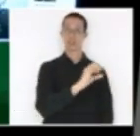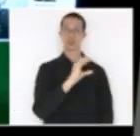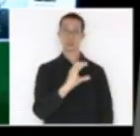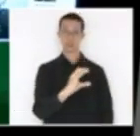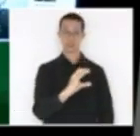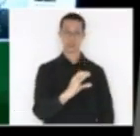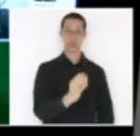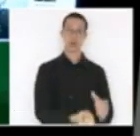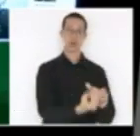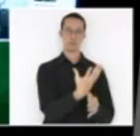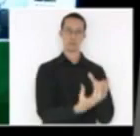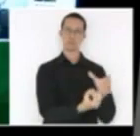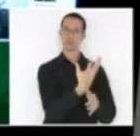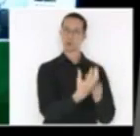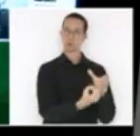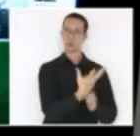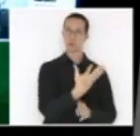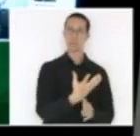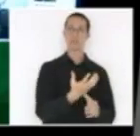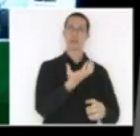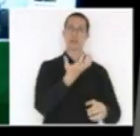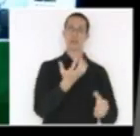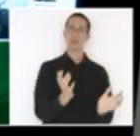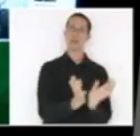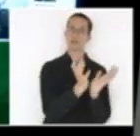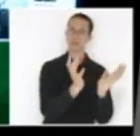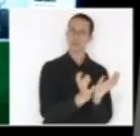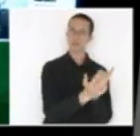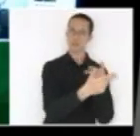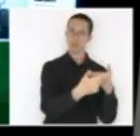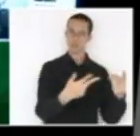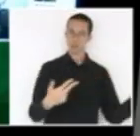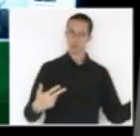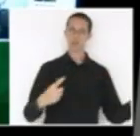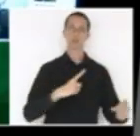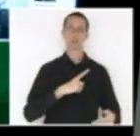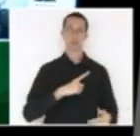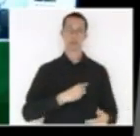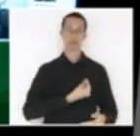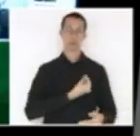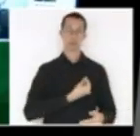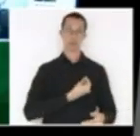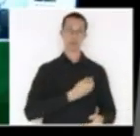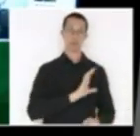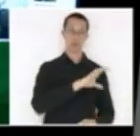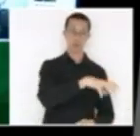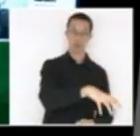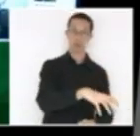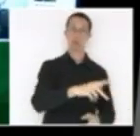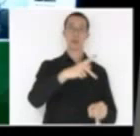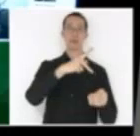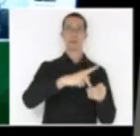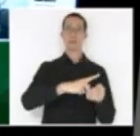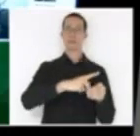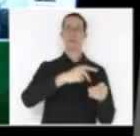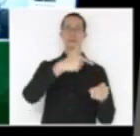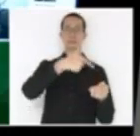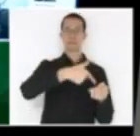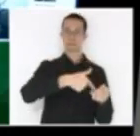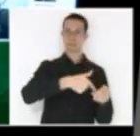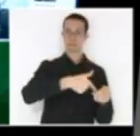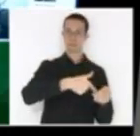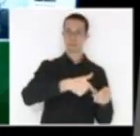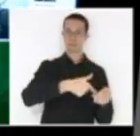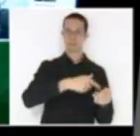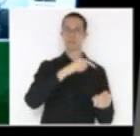hortaliças do Brasil, com sede da Petrobras, com sede da Vompar, ou seja,